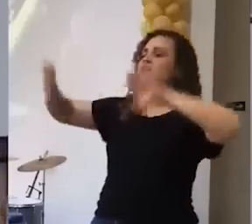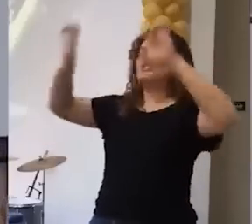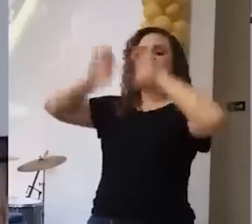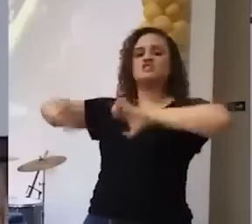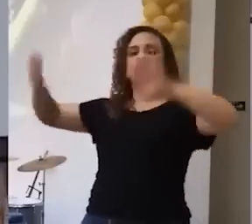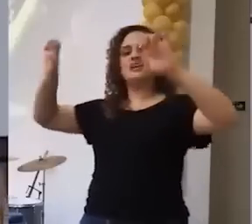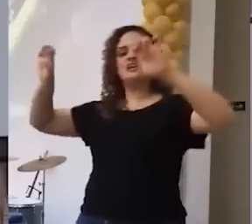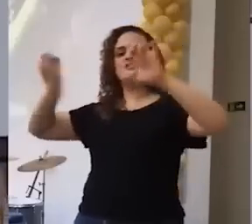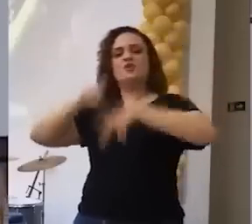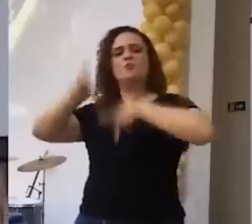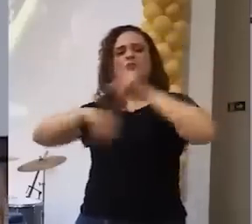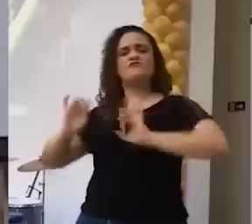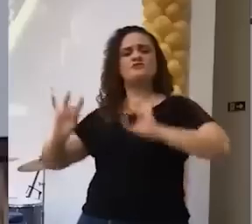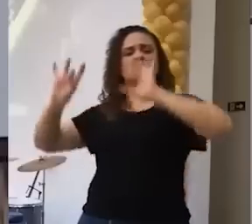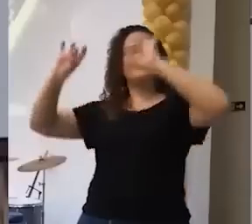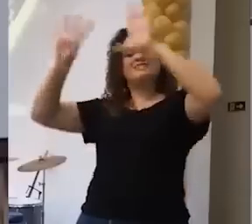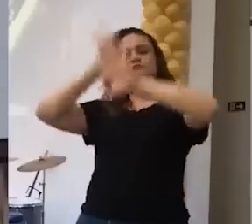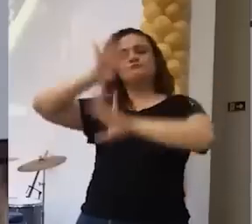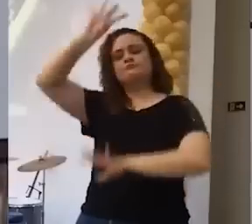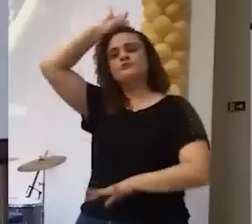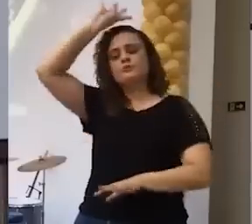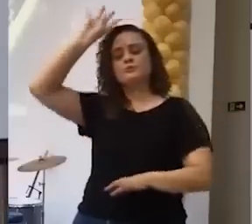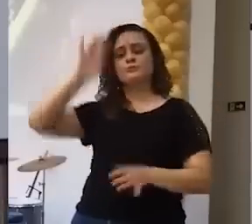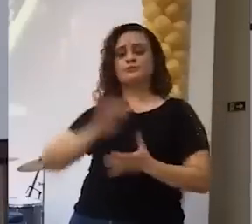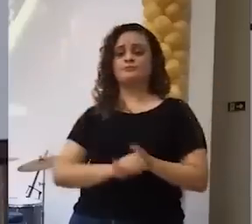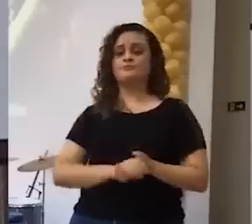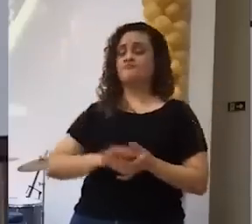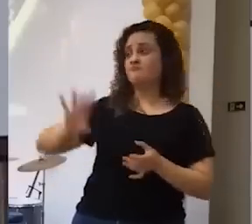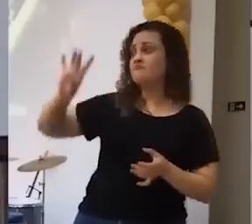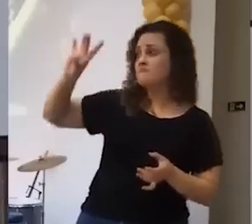Quis a providência divina, embora carrancuda,